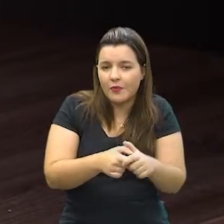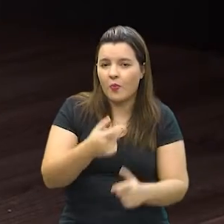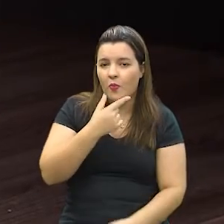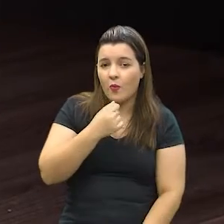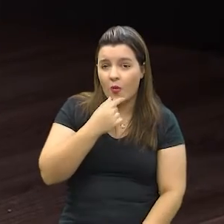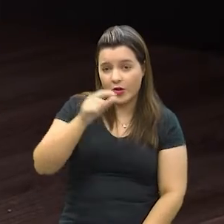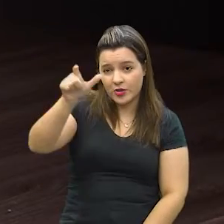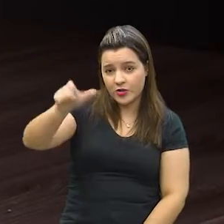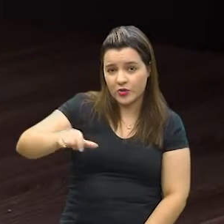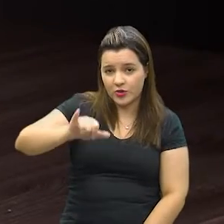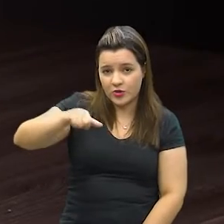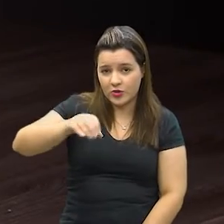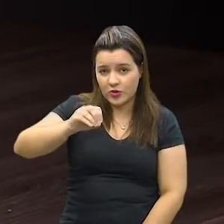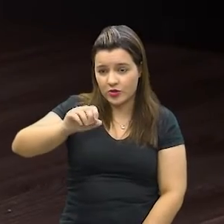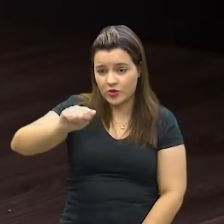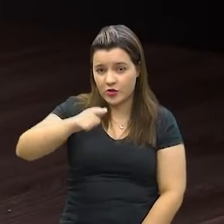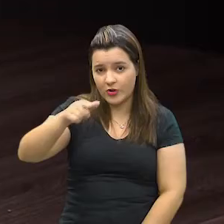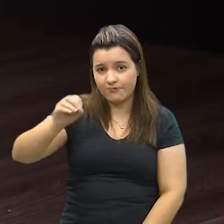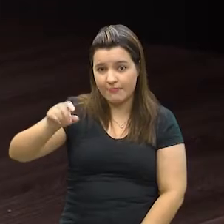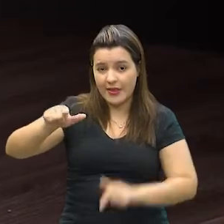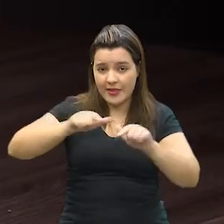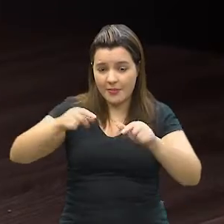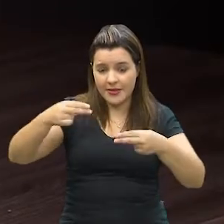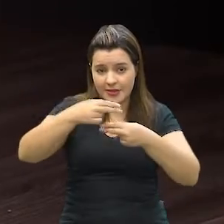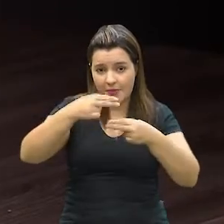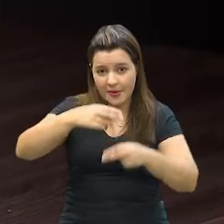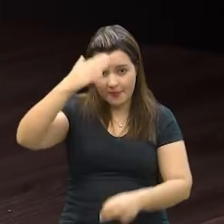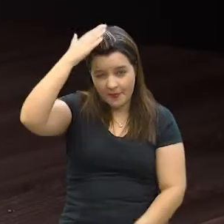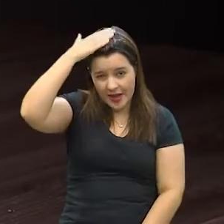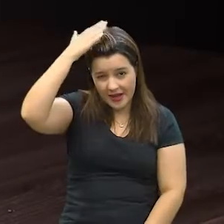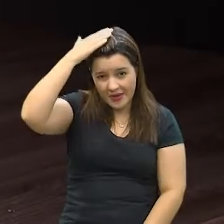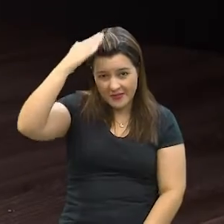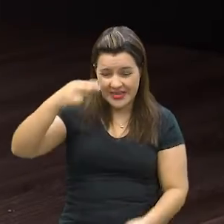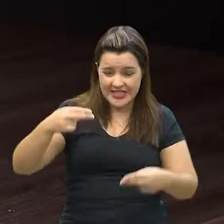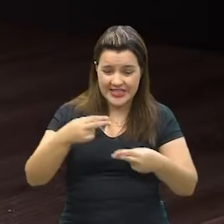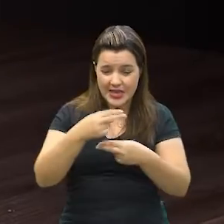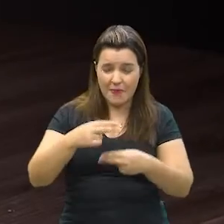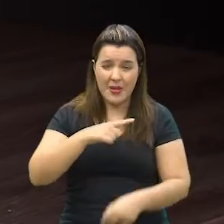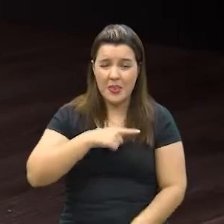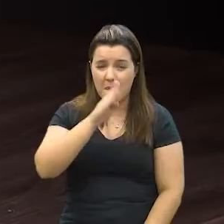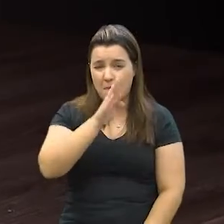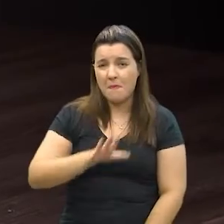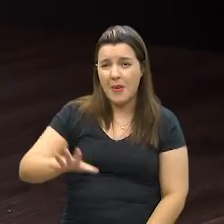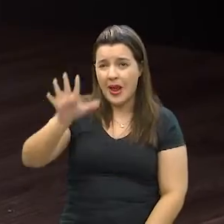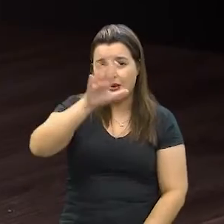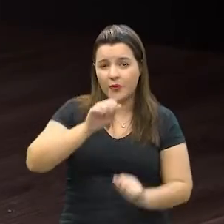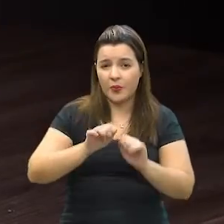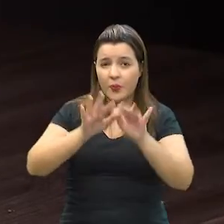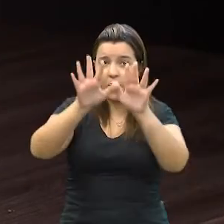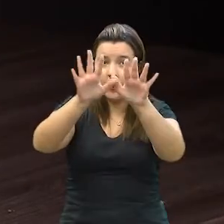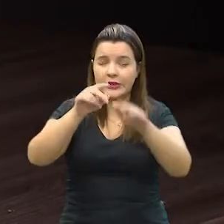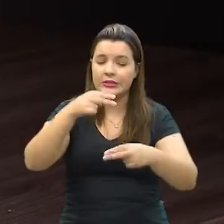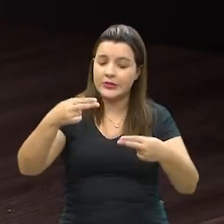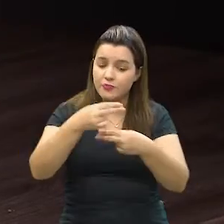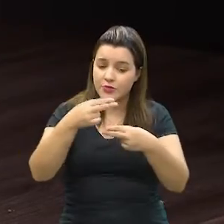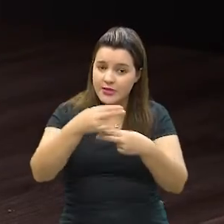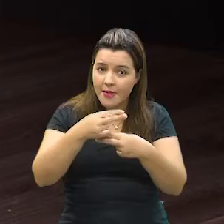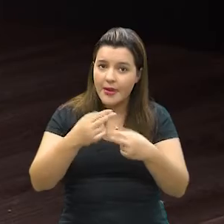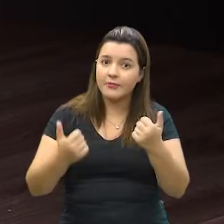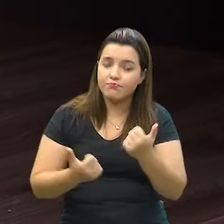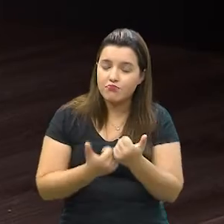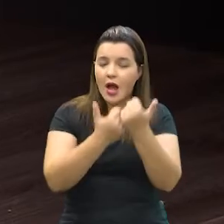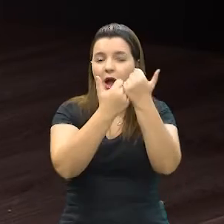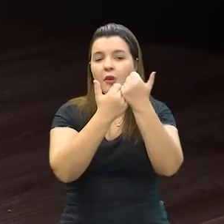Luiz Moura, que ele é do Sebrae do Paraná. A gente sabe que o Sebrae tem no Brasil todo e é um grande estimulador